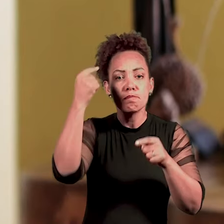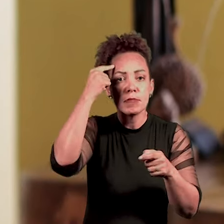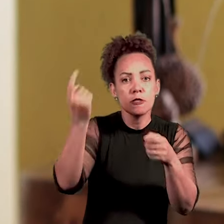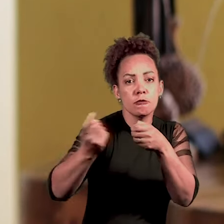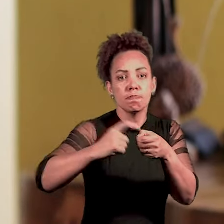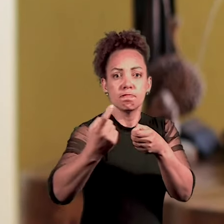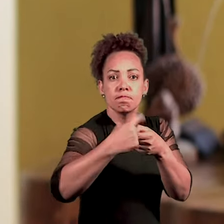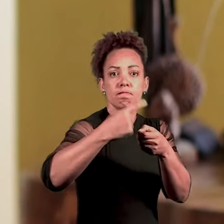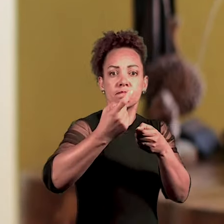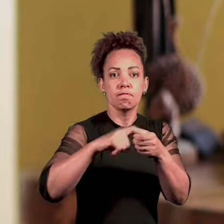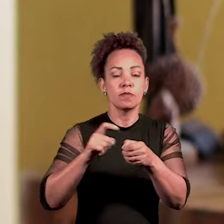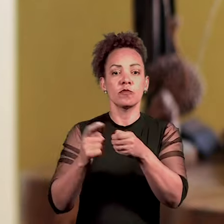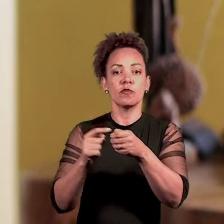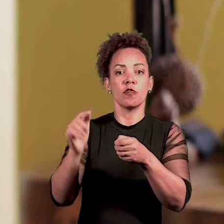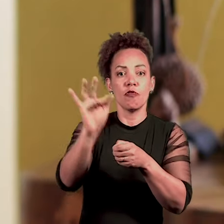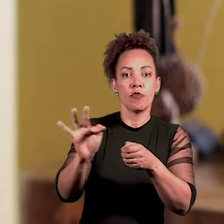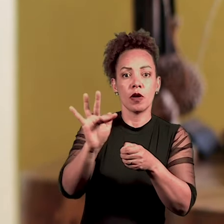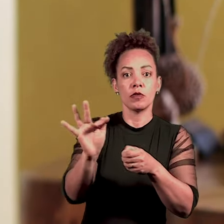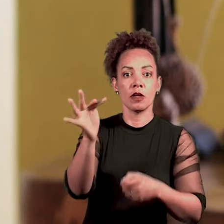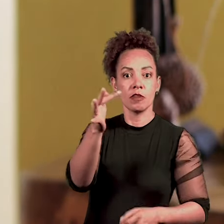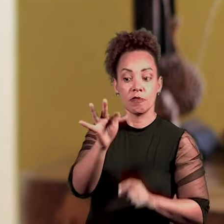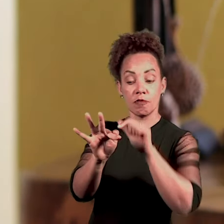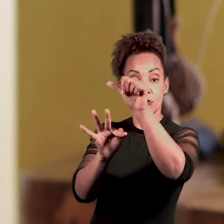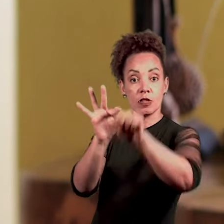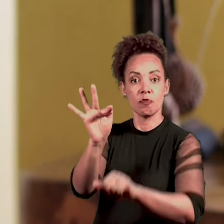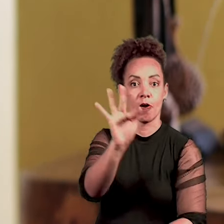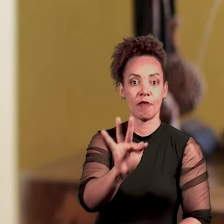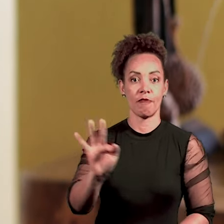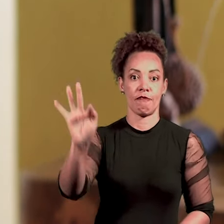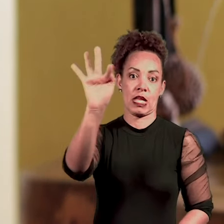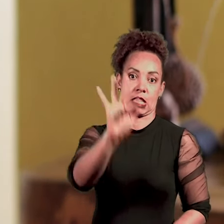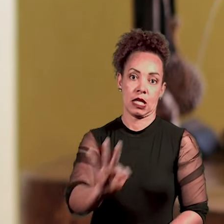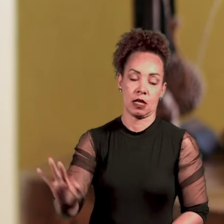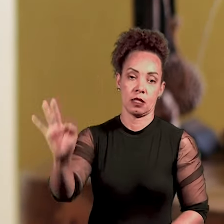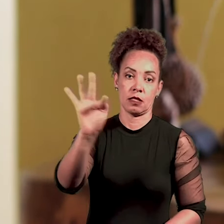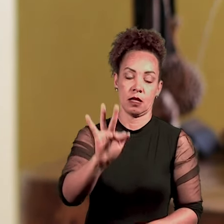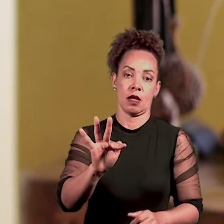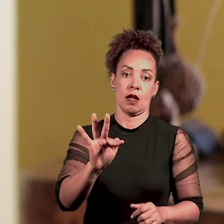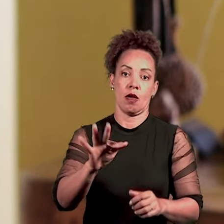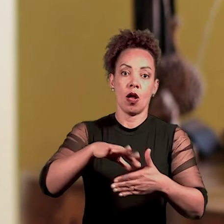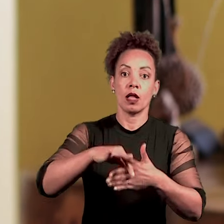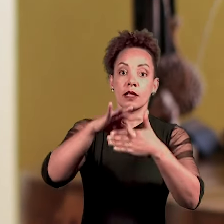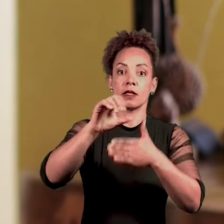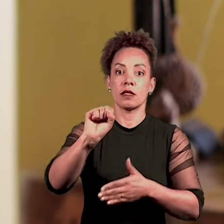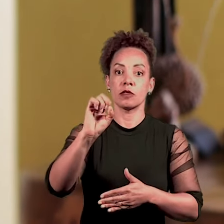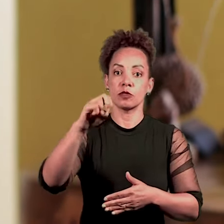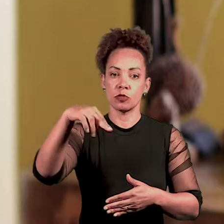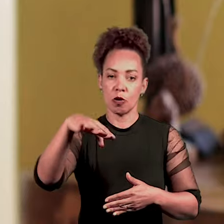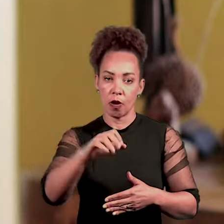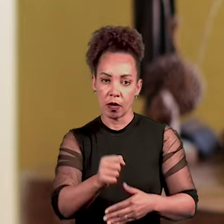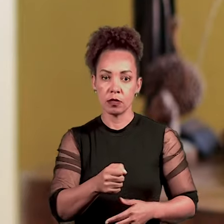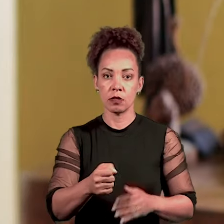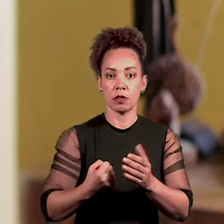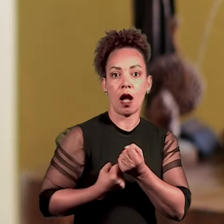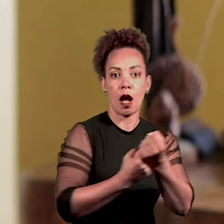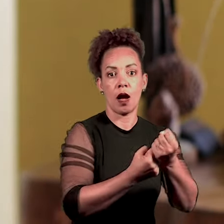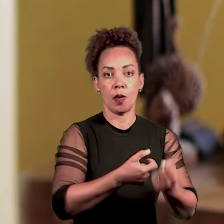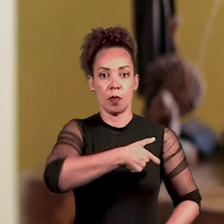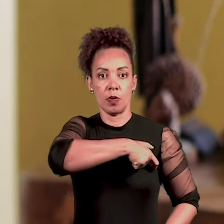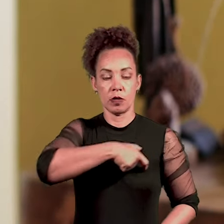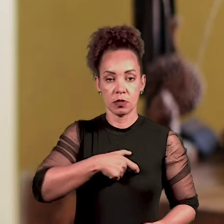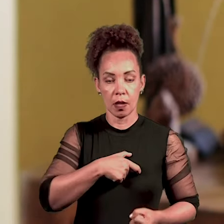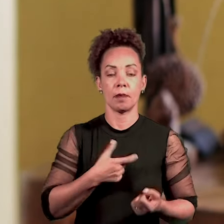a ser trabalhado, liderados por Soane, e com o apoio da CEPLAC, em 1974 foi